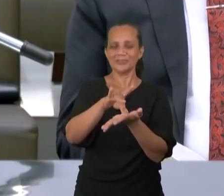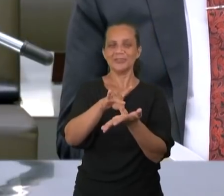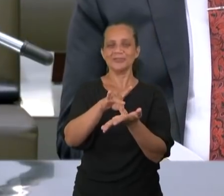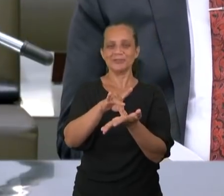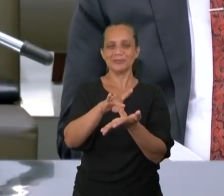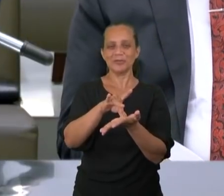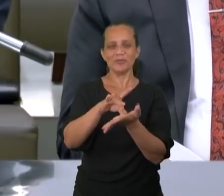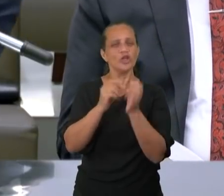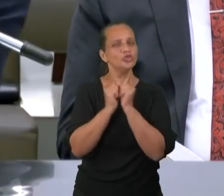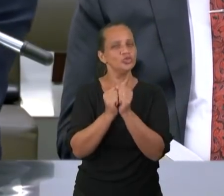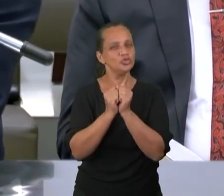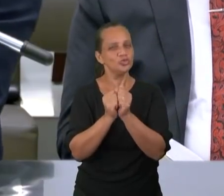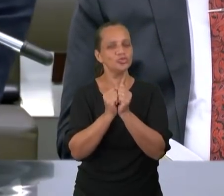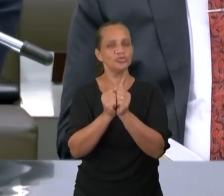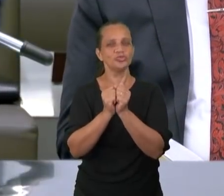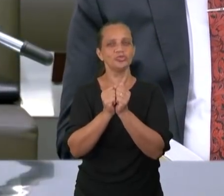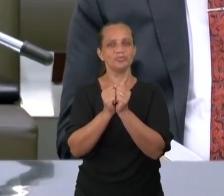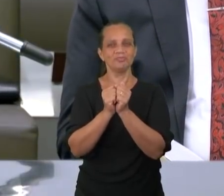Estou contigo.